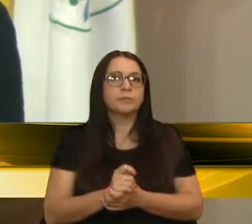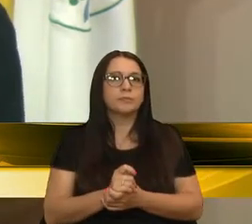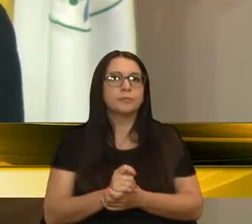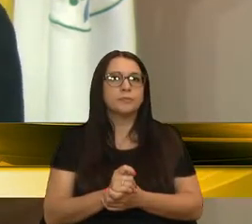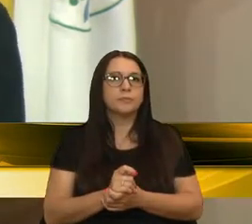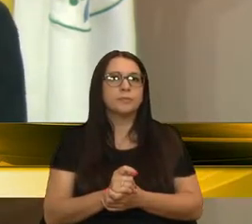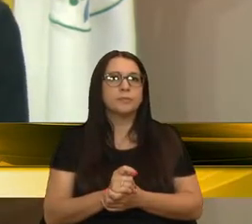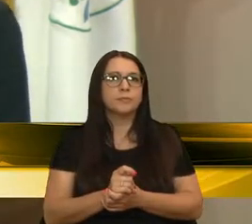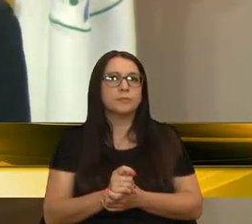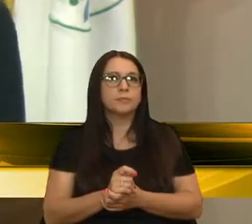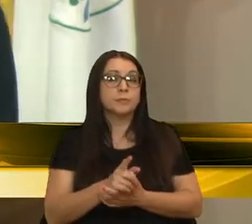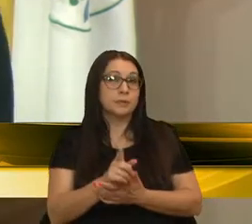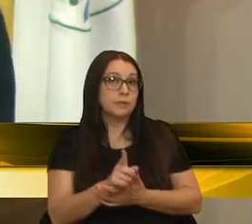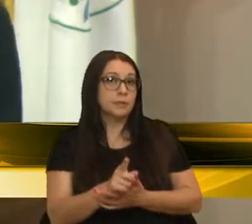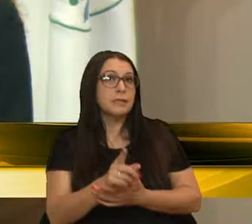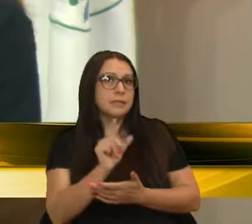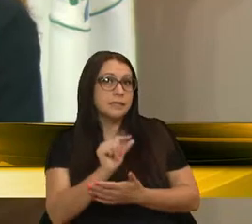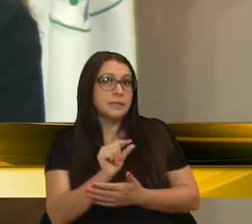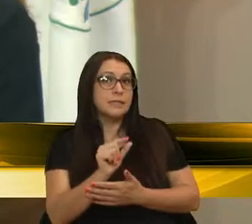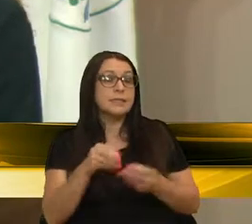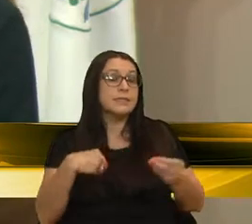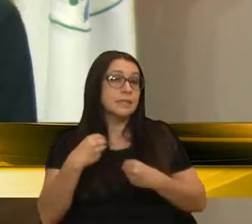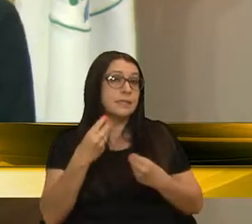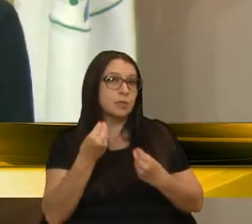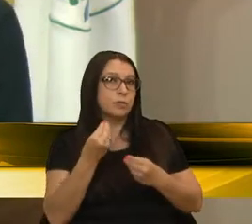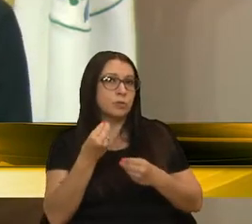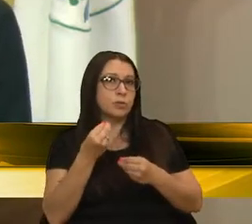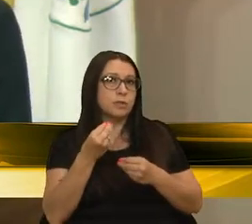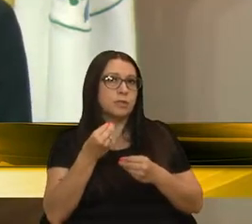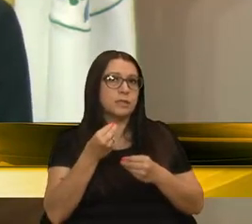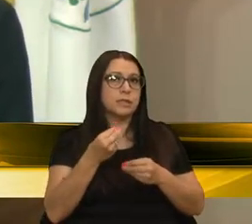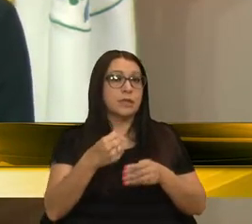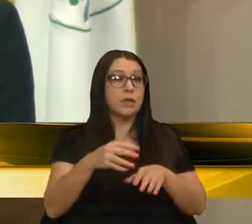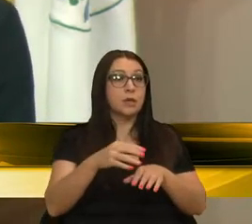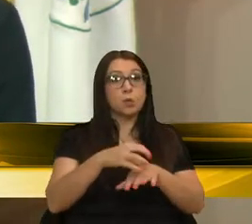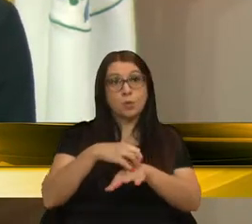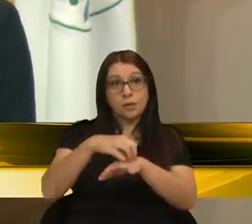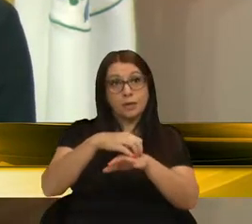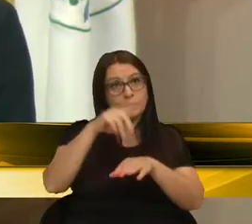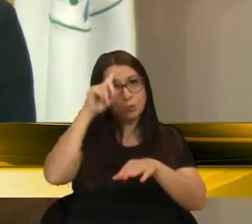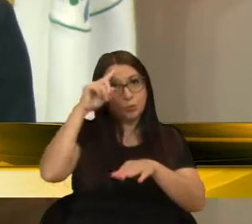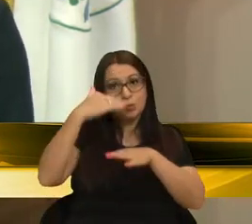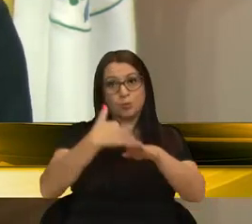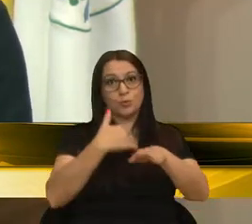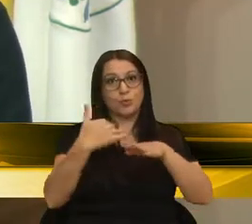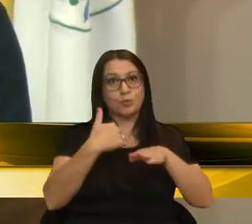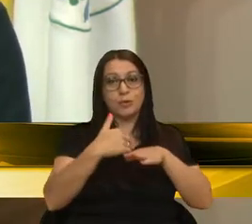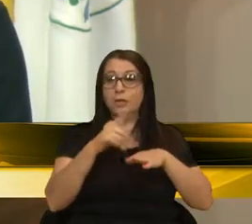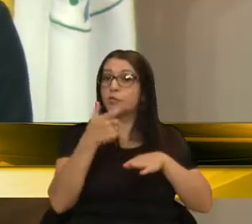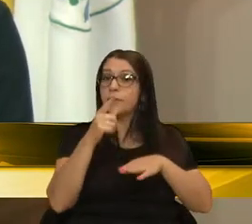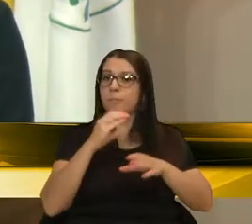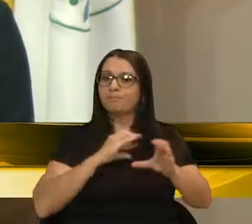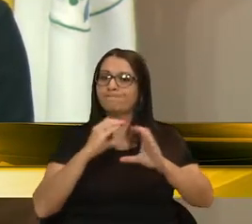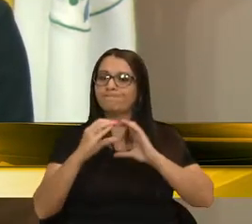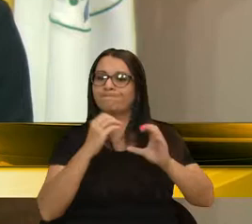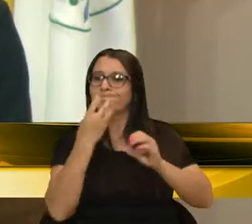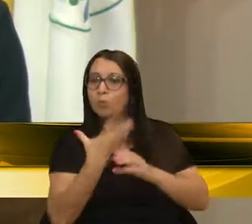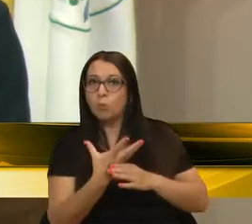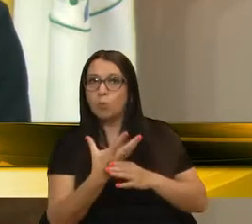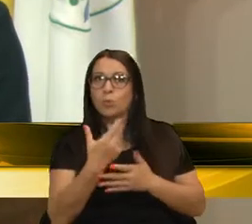minuto. Sabem na pele como é estar no trânsito no dia a dia, e se não houver uma boa comunicação